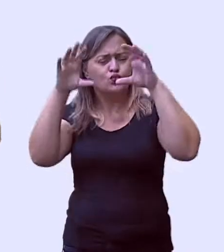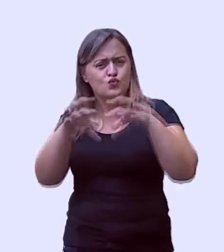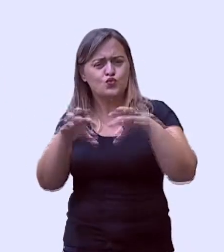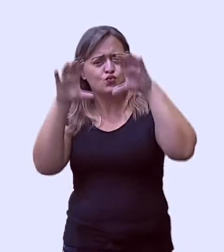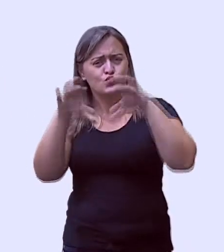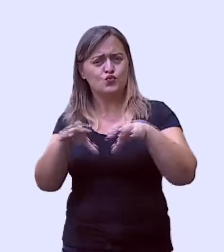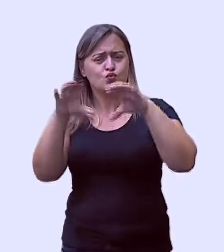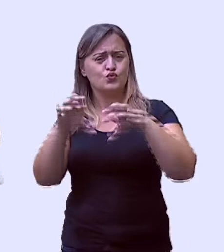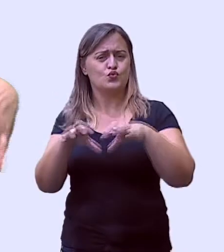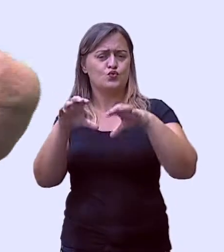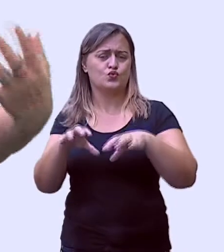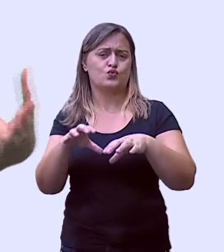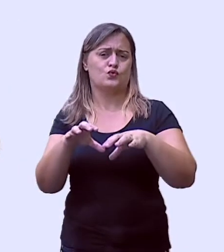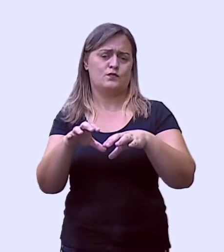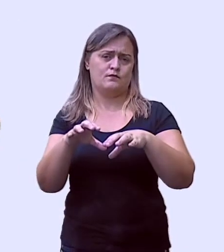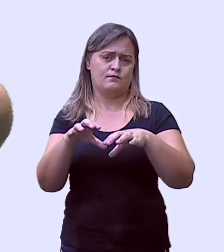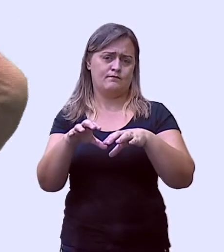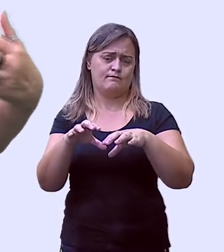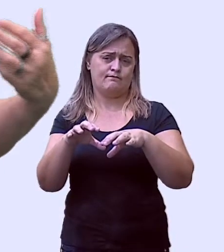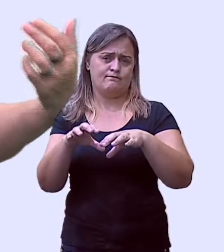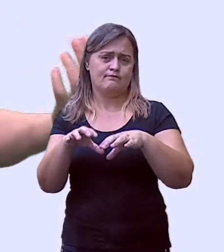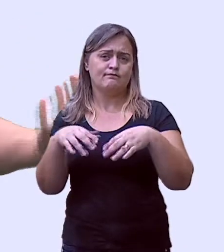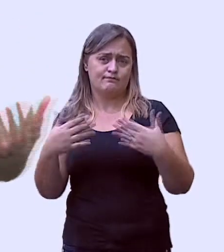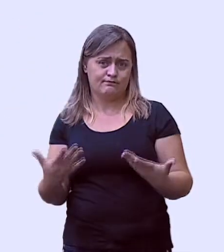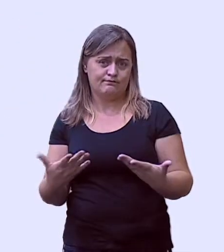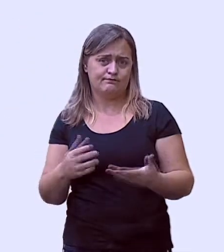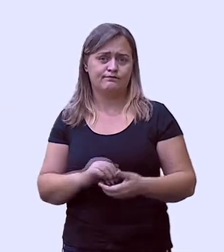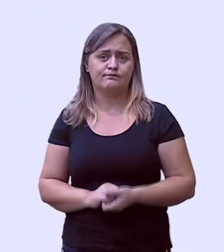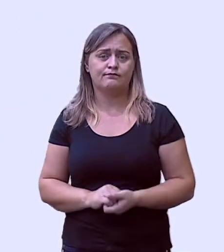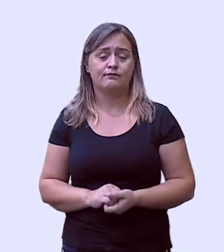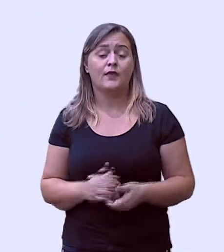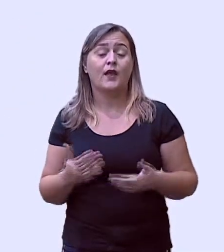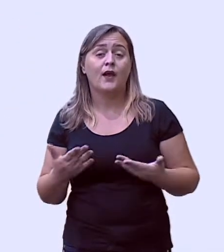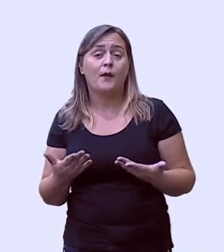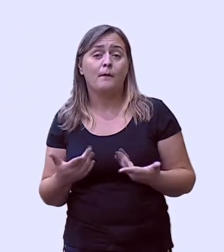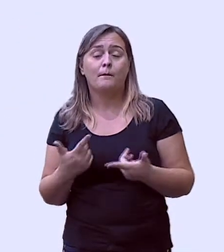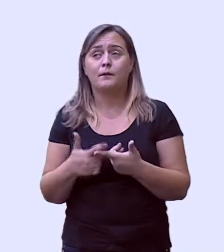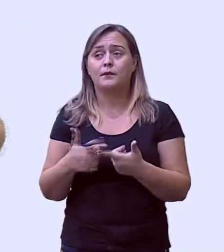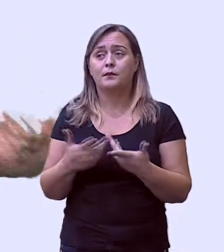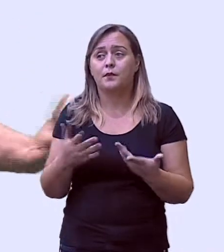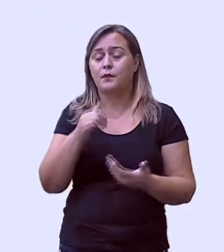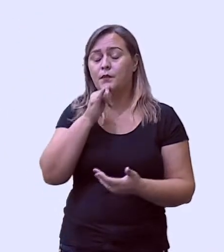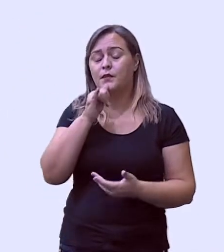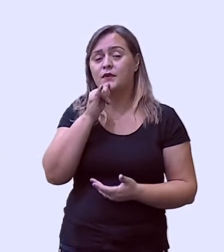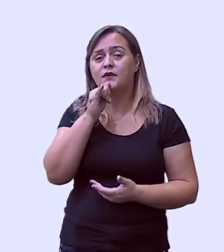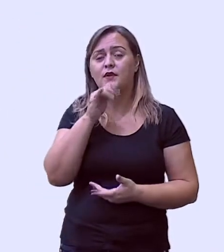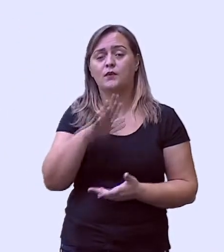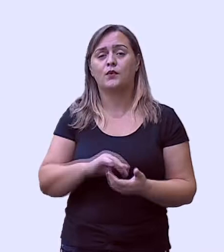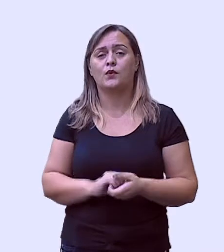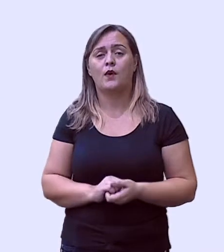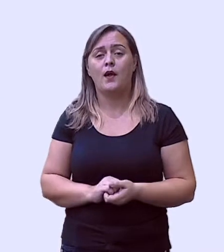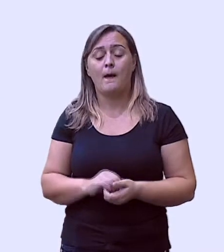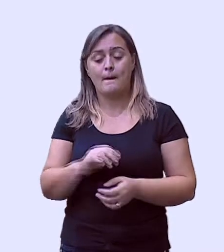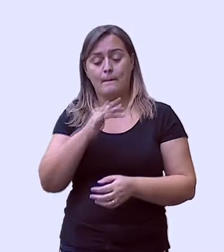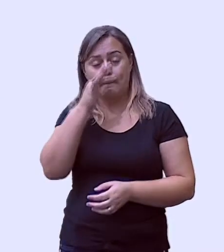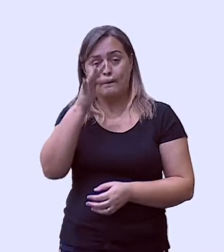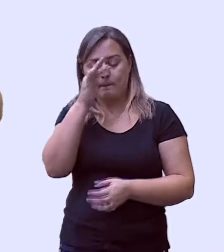essa chuva, que essas plantas conseguem fazer todo o processo de